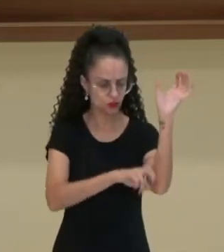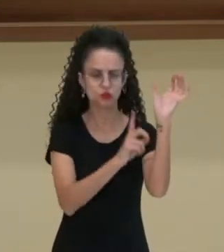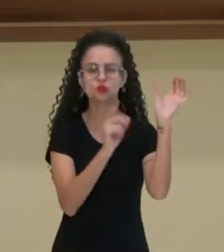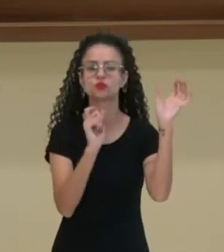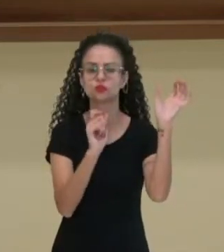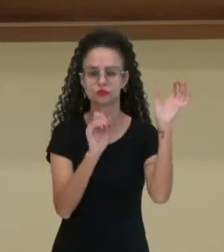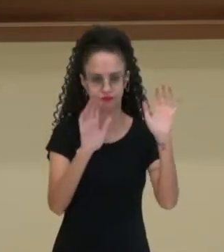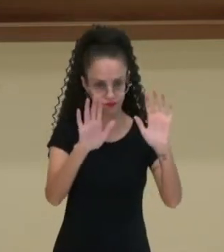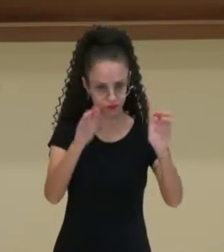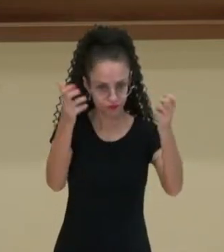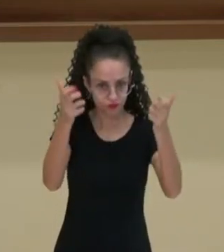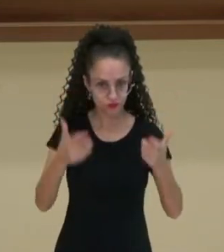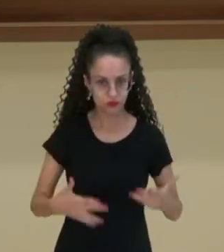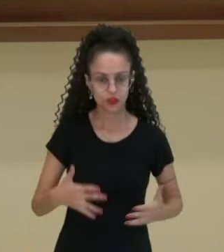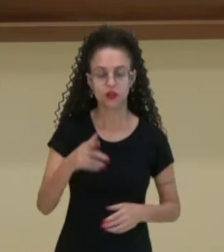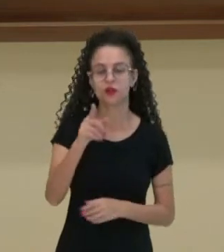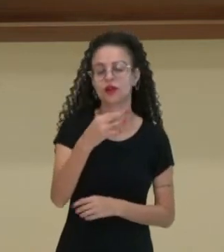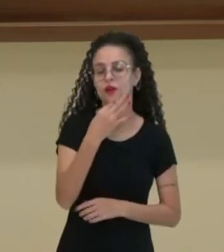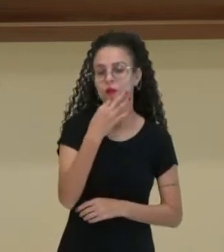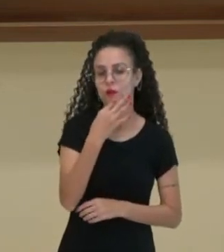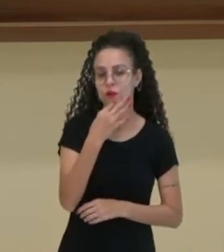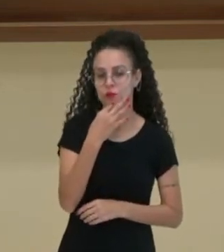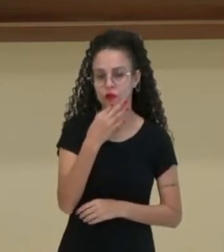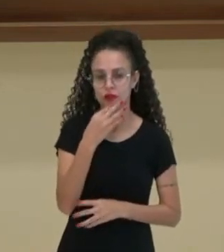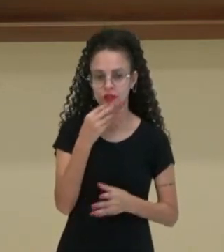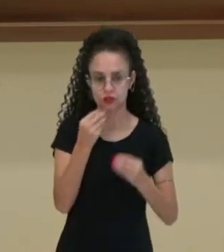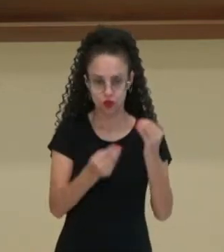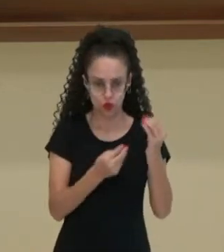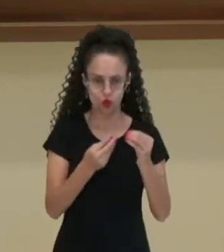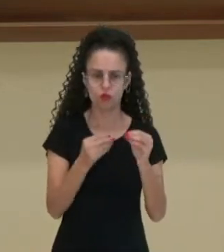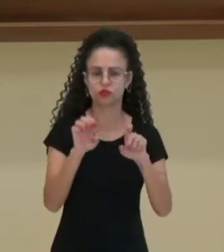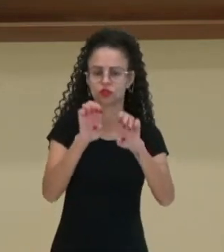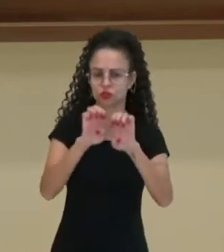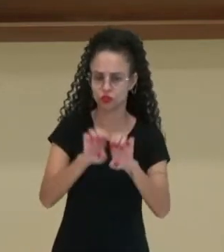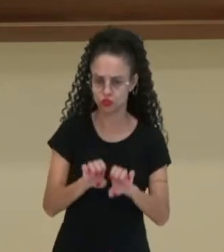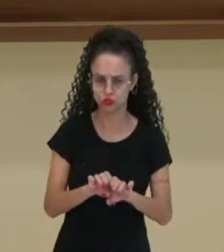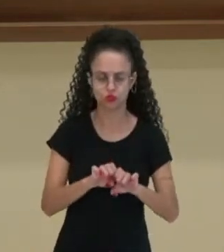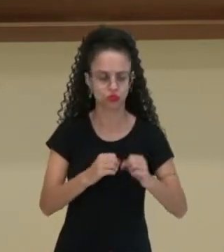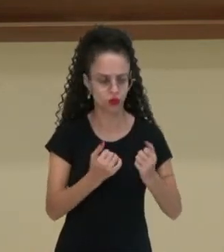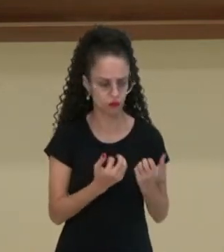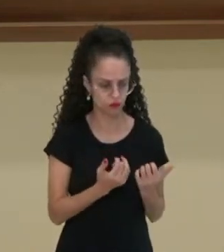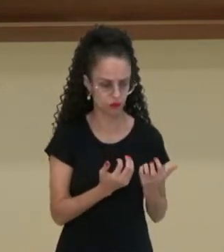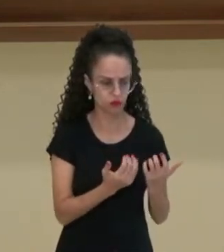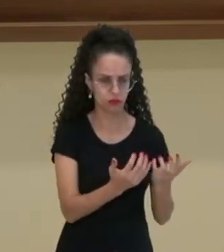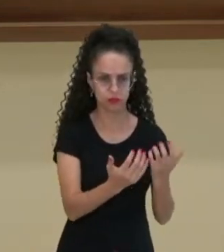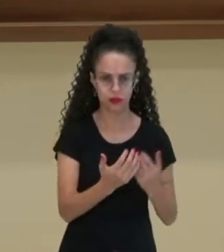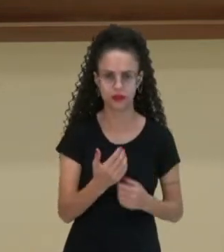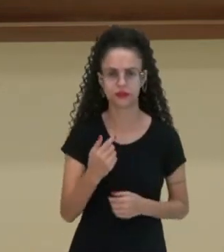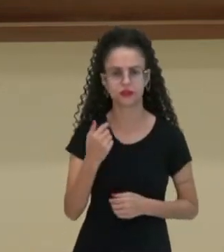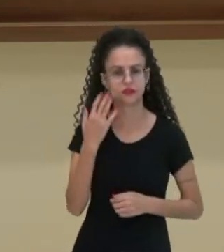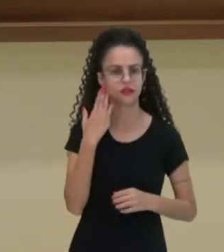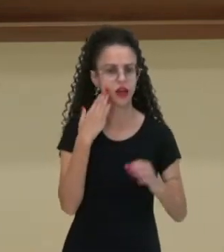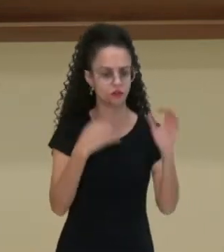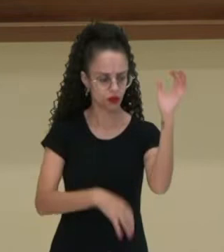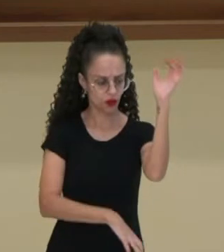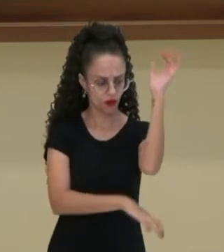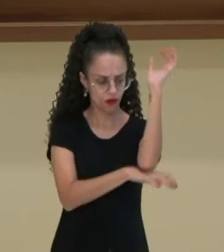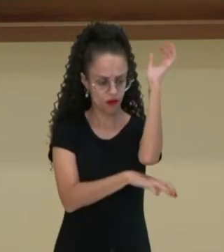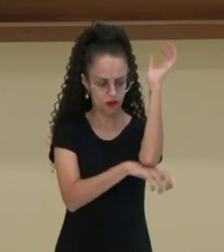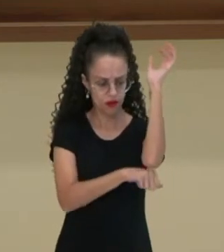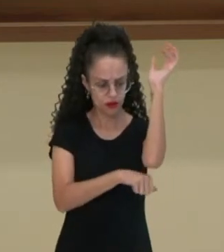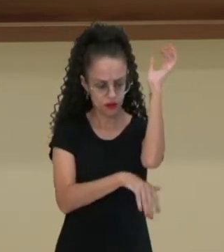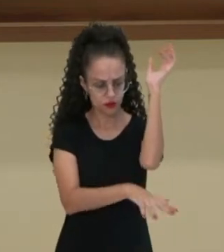bem, então a gente conhece as estruturas de uma planta, né? O básico ali, as suas raízes,